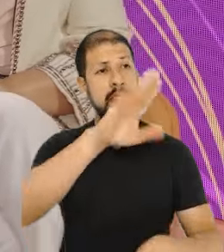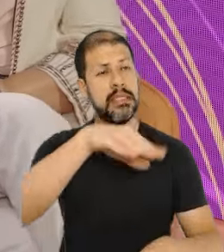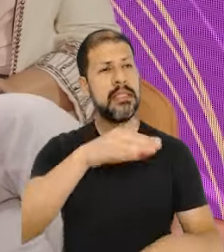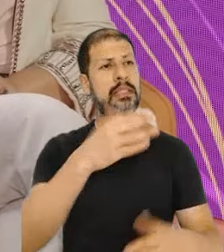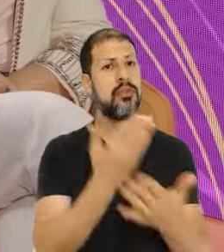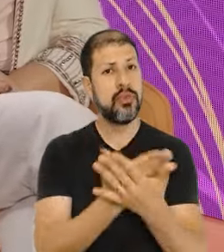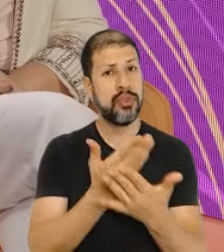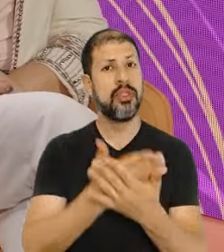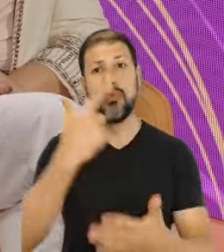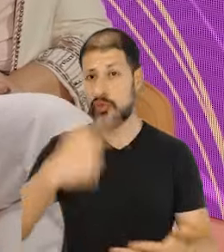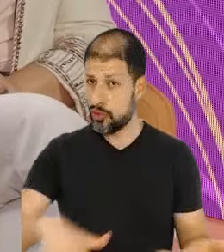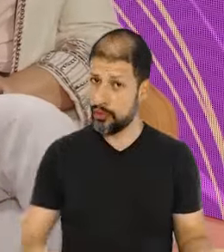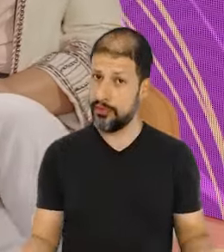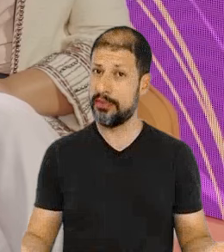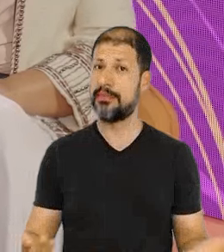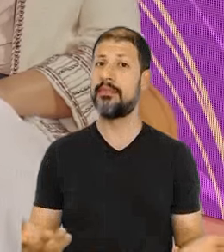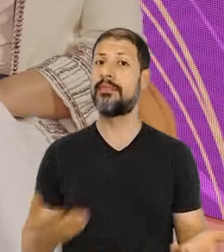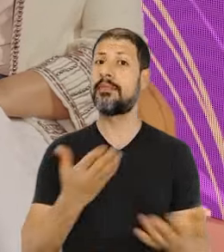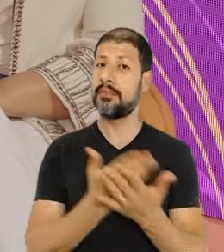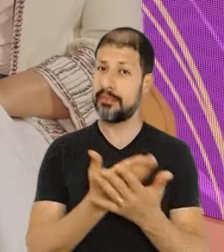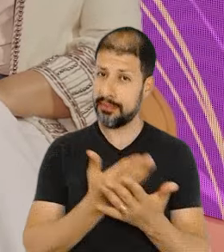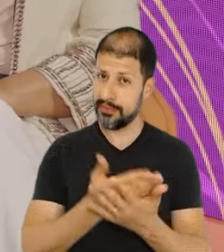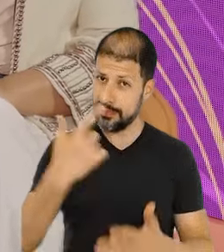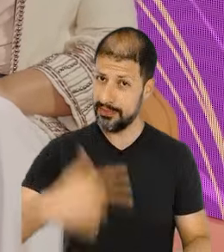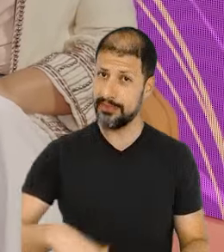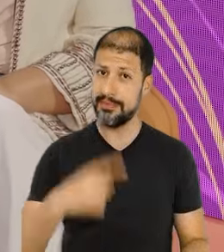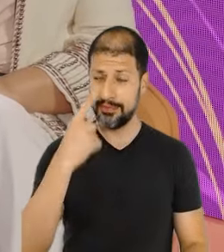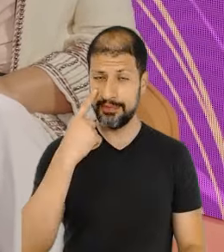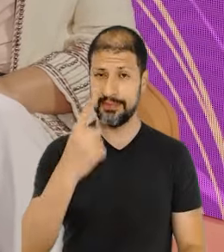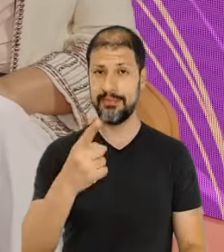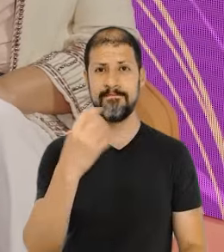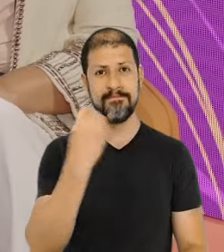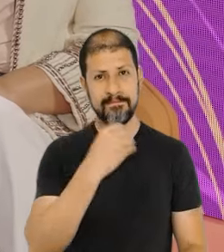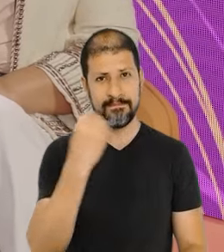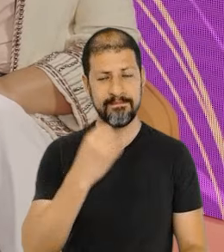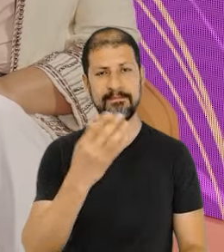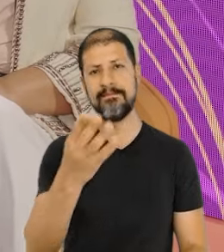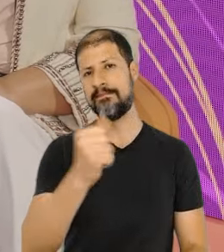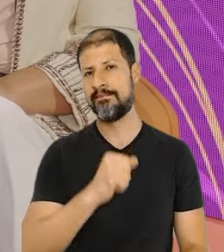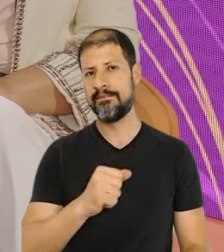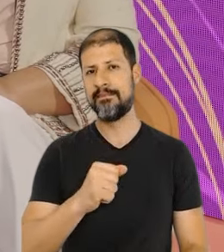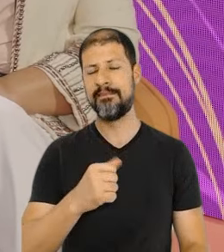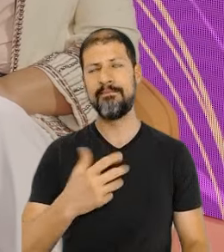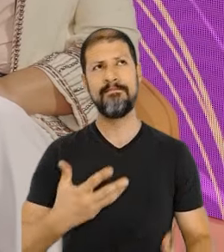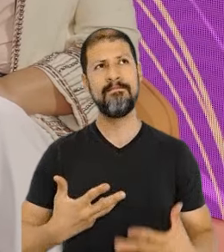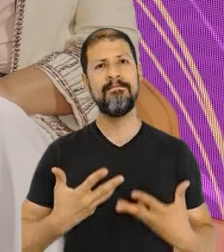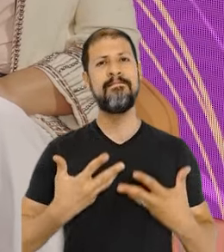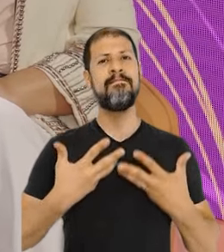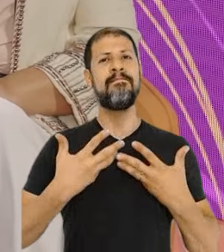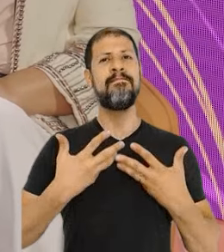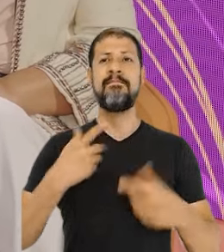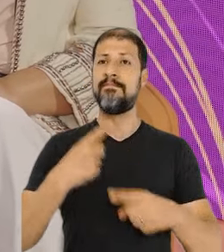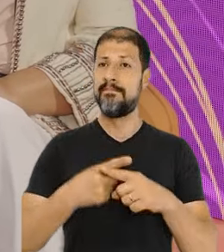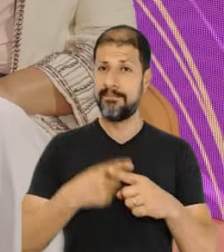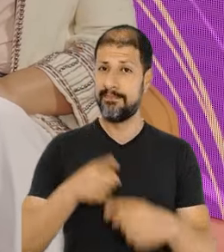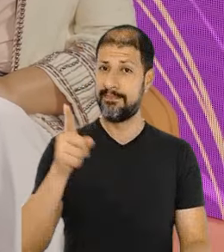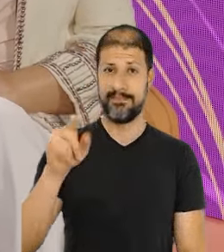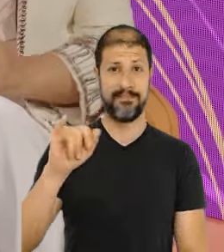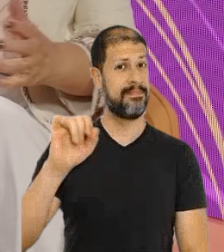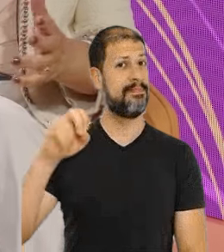a estudar vou voltar a estudar então que vocês possam aproveitar essa inspiração que é